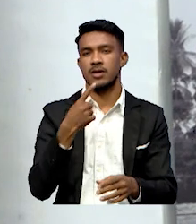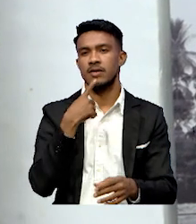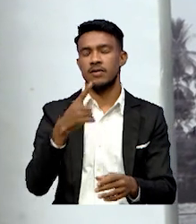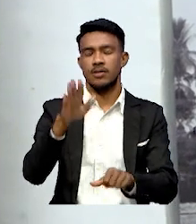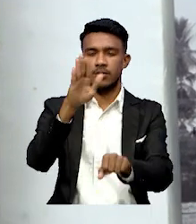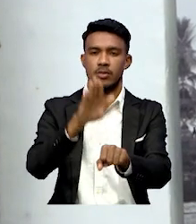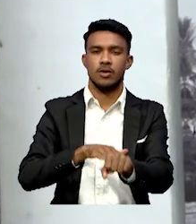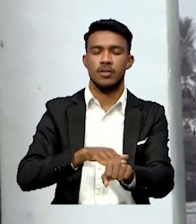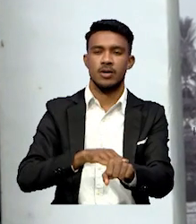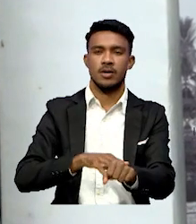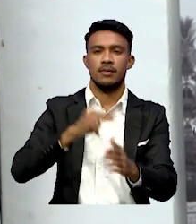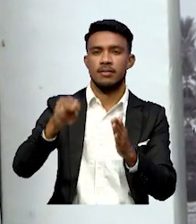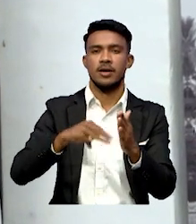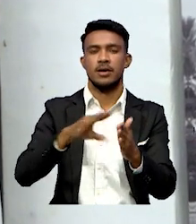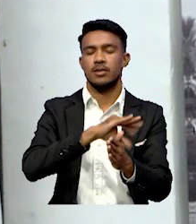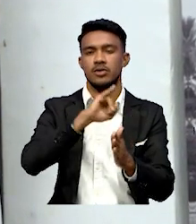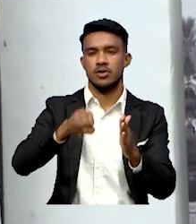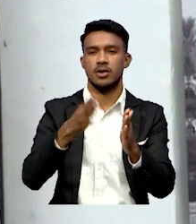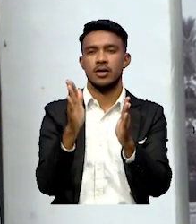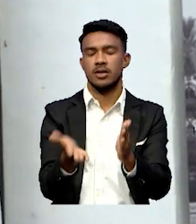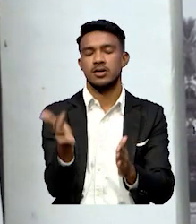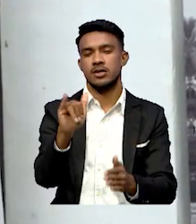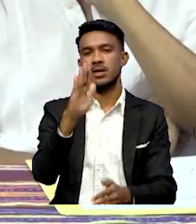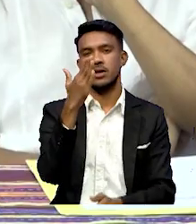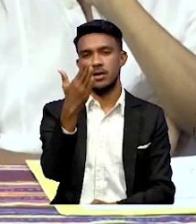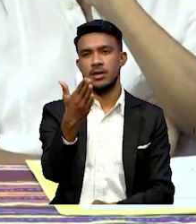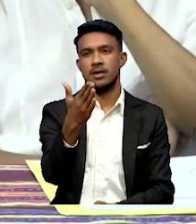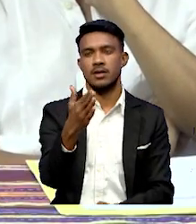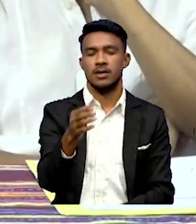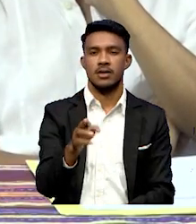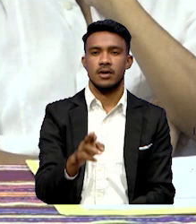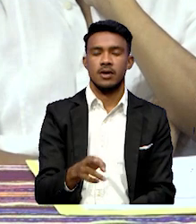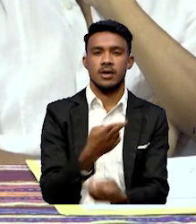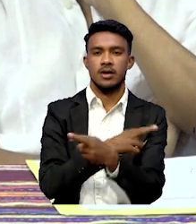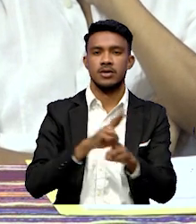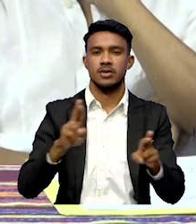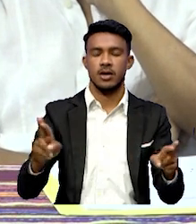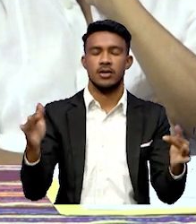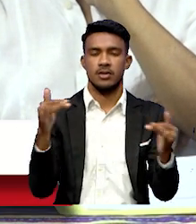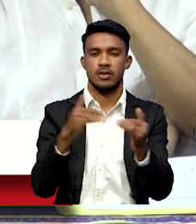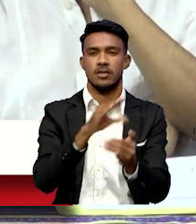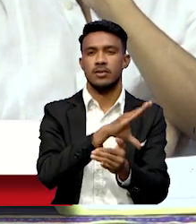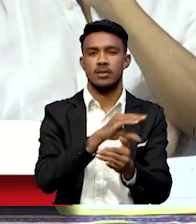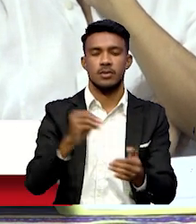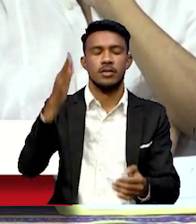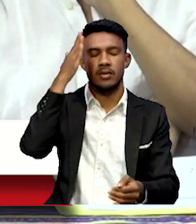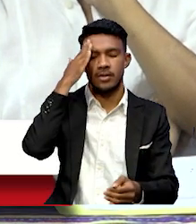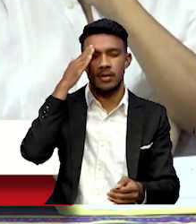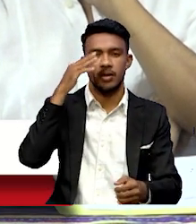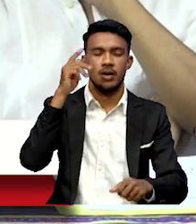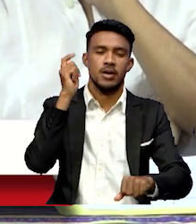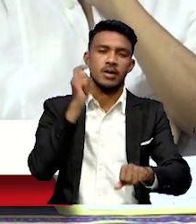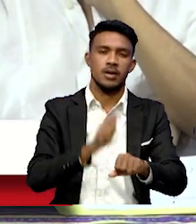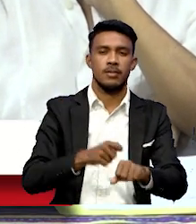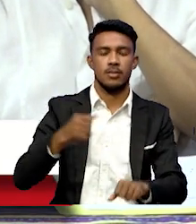para média no jornalista Sirané. Conselho de Imprensa nem resultado de monitorização no análise durante o período de